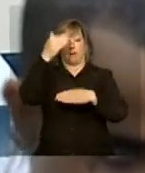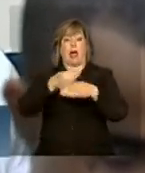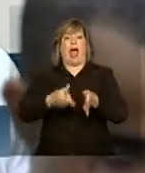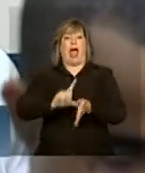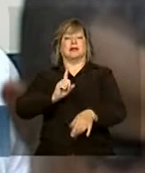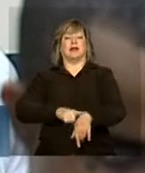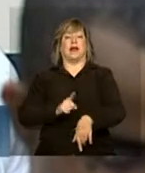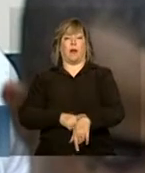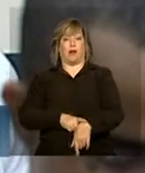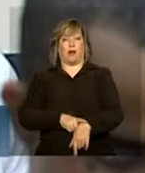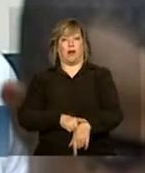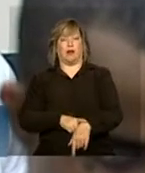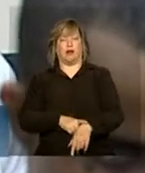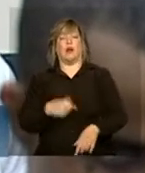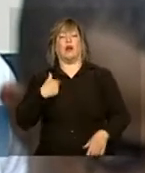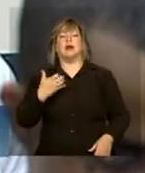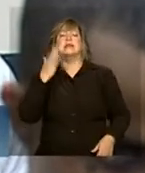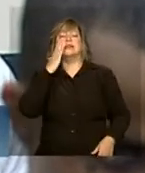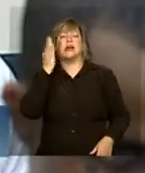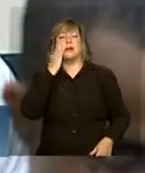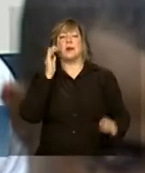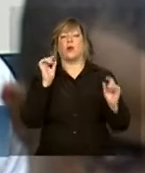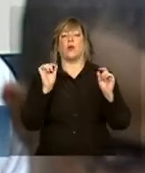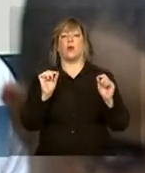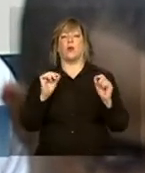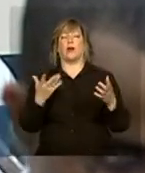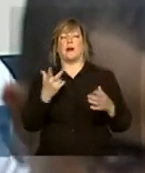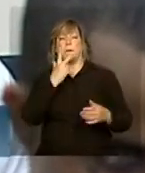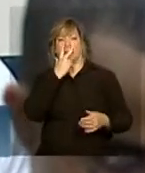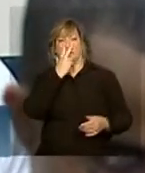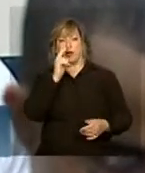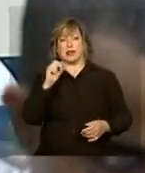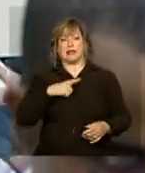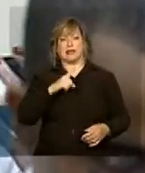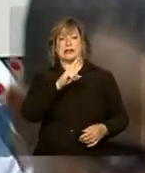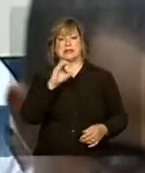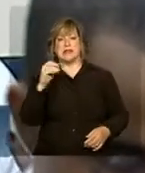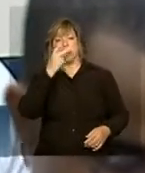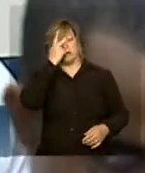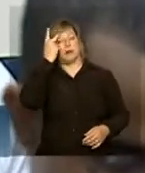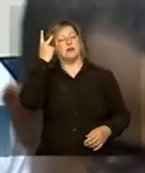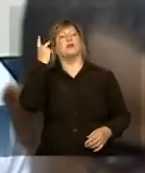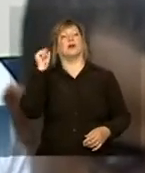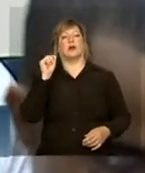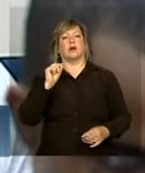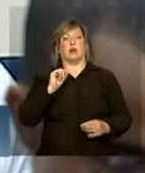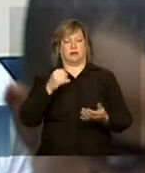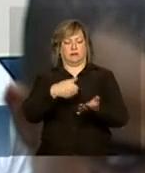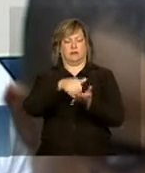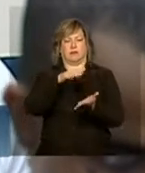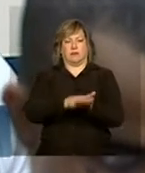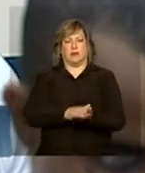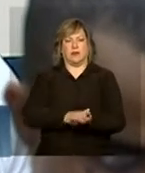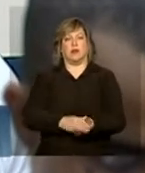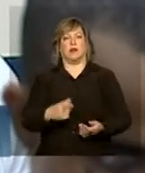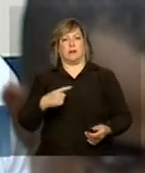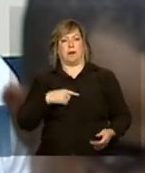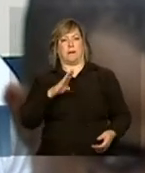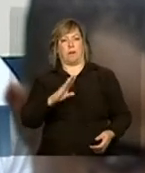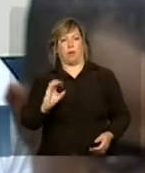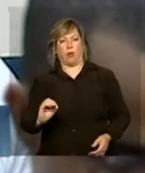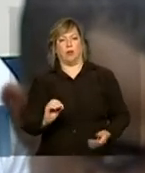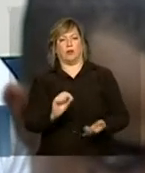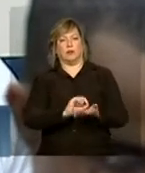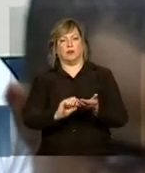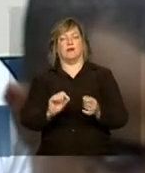horário. Eu queria saber o que, porque parece que uns 100 candidatos registraram um boletim de ocorrência. A gente também tem